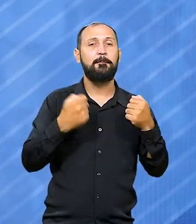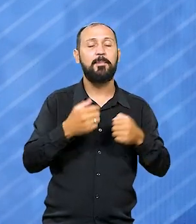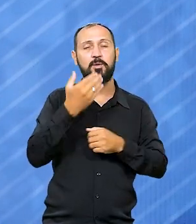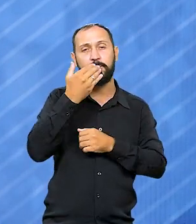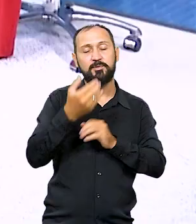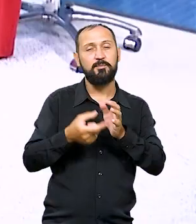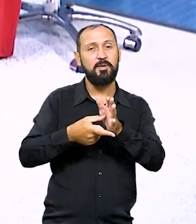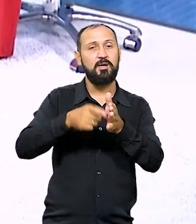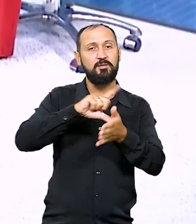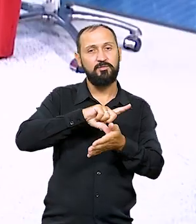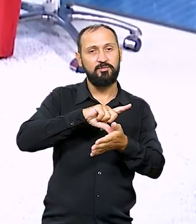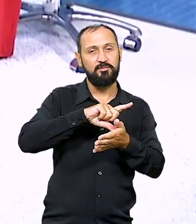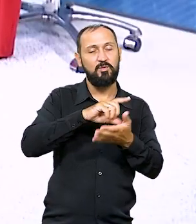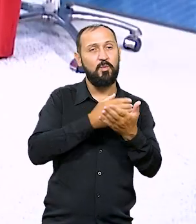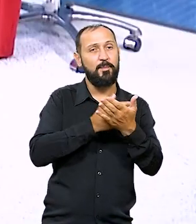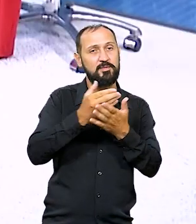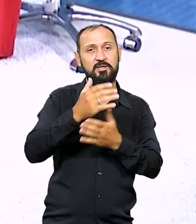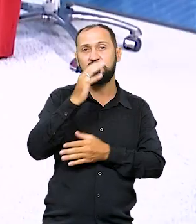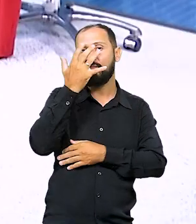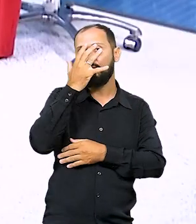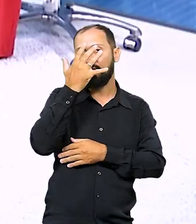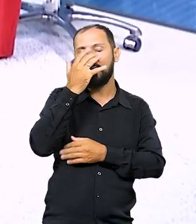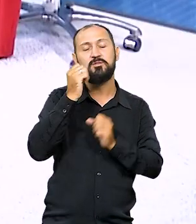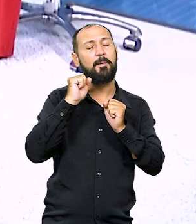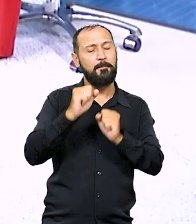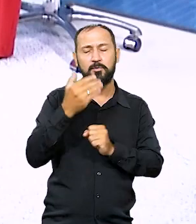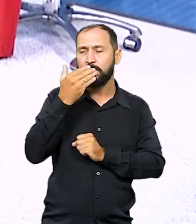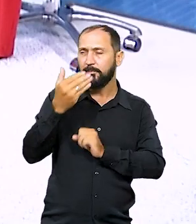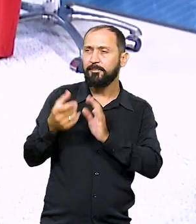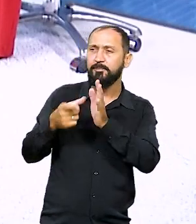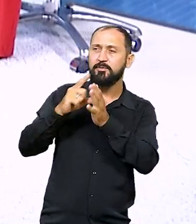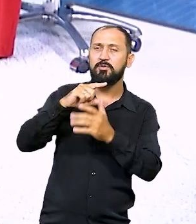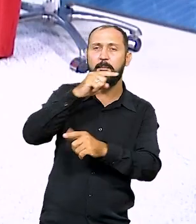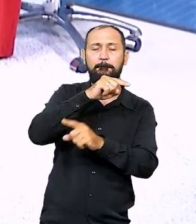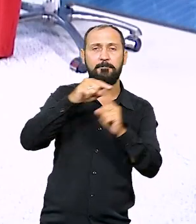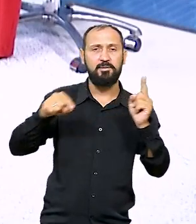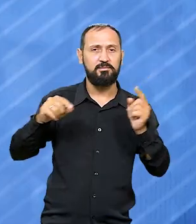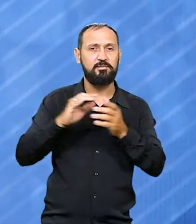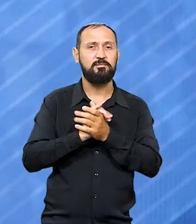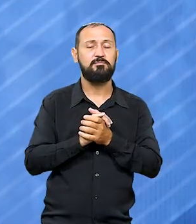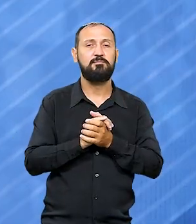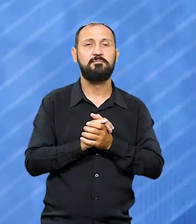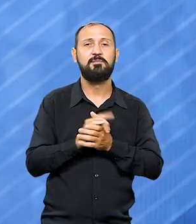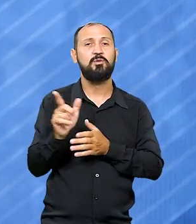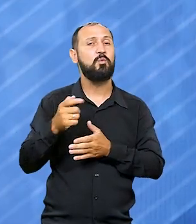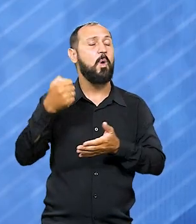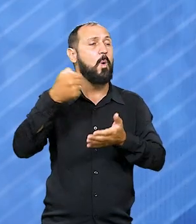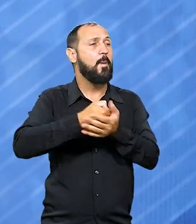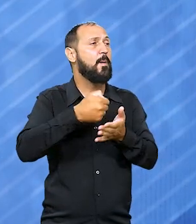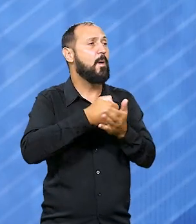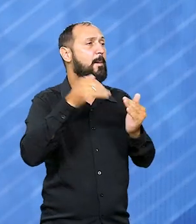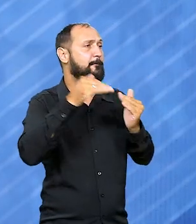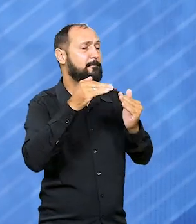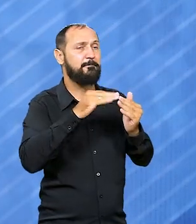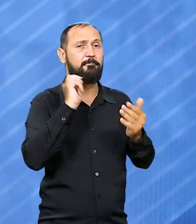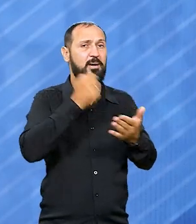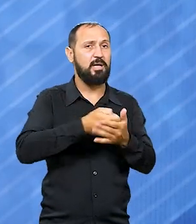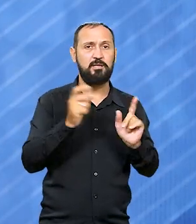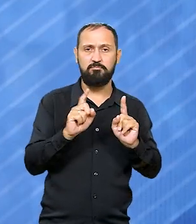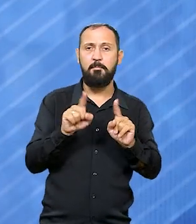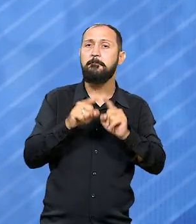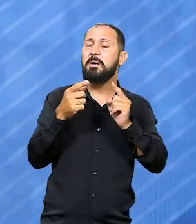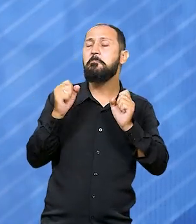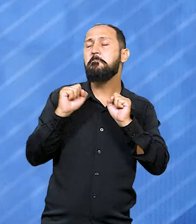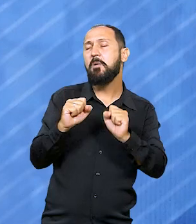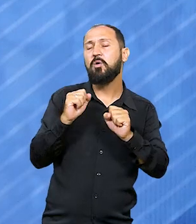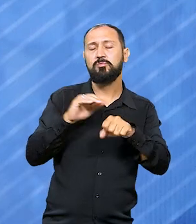vezes, diante de uma necessidade, ele pode pedir para antecipar desde fevereiro. A partir de fevereiro, ele já pode pedir uma parte do pagamento. O empregador não é obrigado a